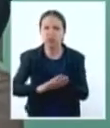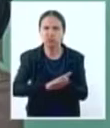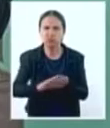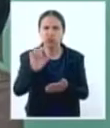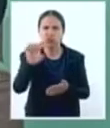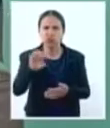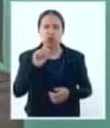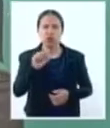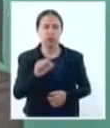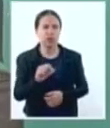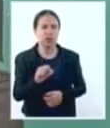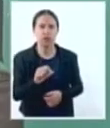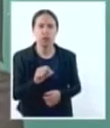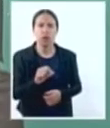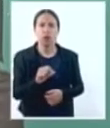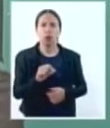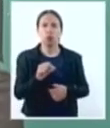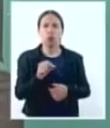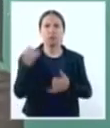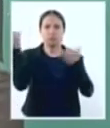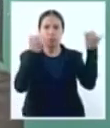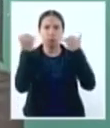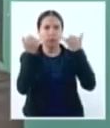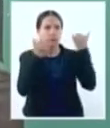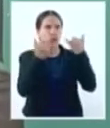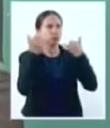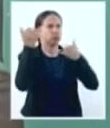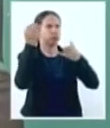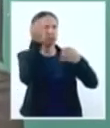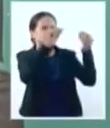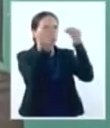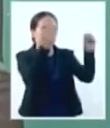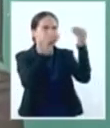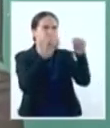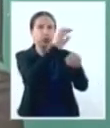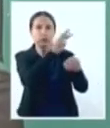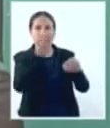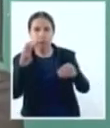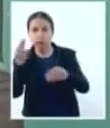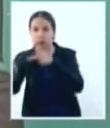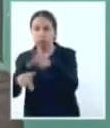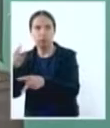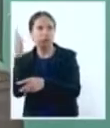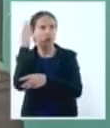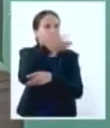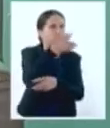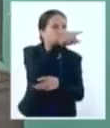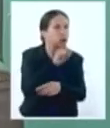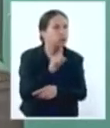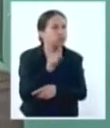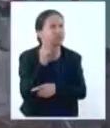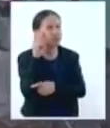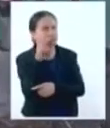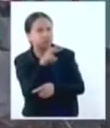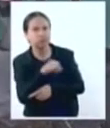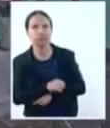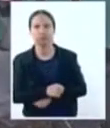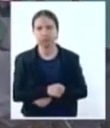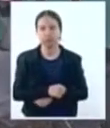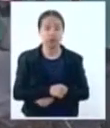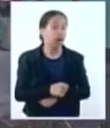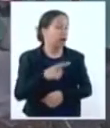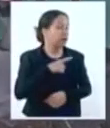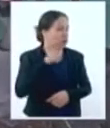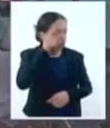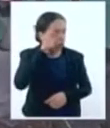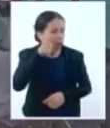transplantar essa base de dados para o sítio eletrônico e a população poder consultar isso tranquilamente. Eu acho que houve um reconhecimento social do